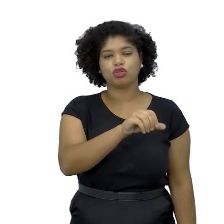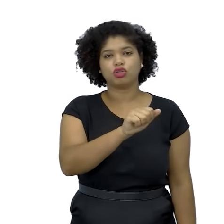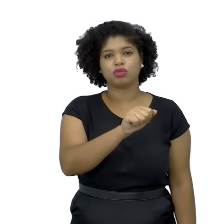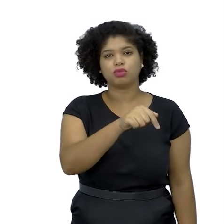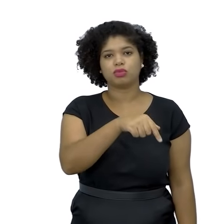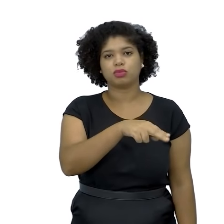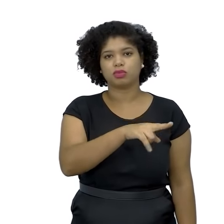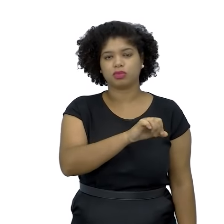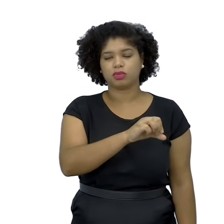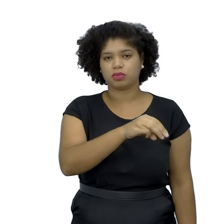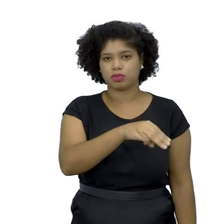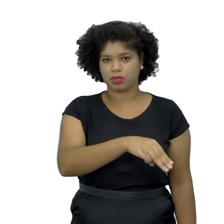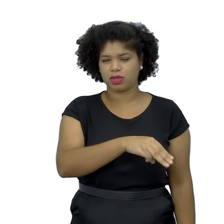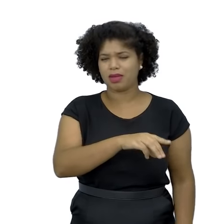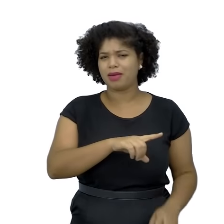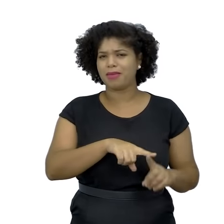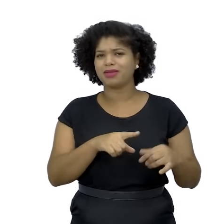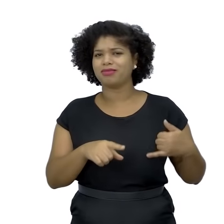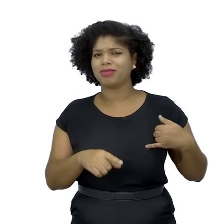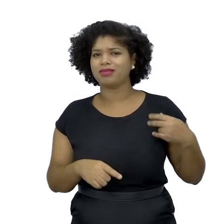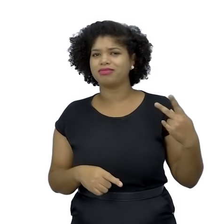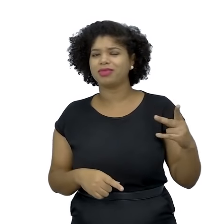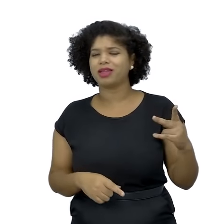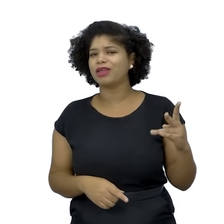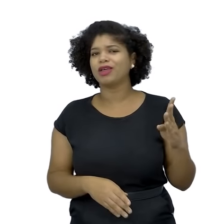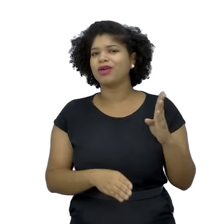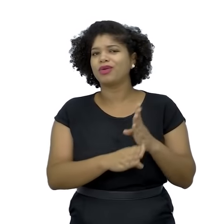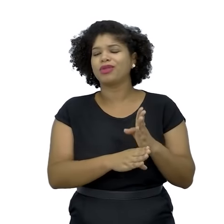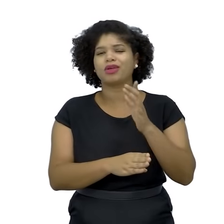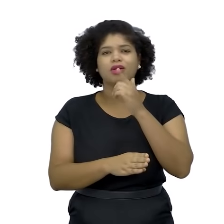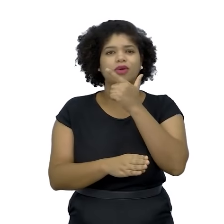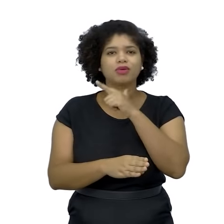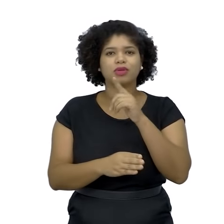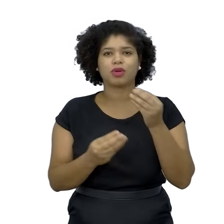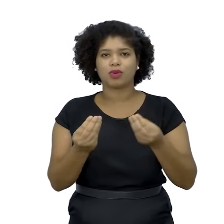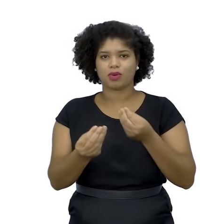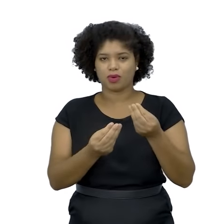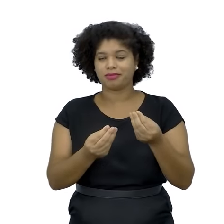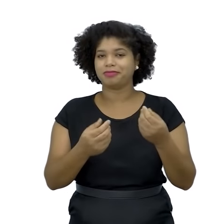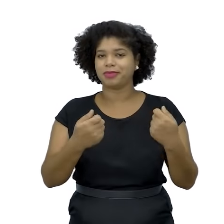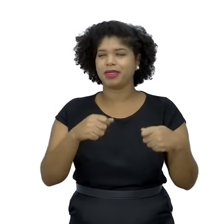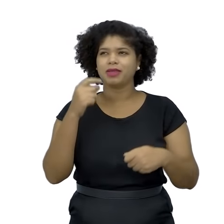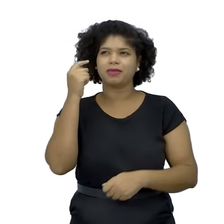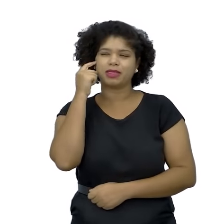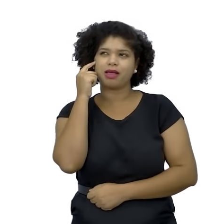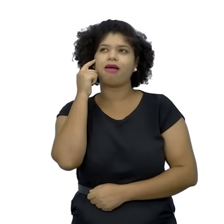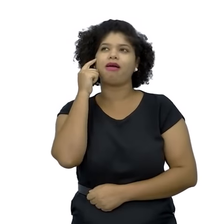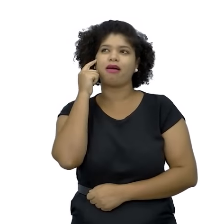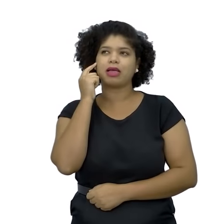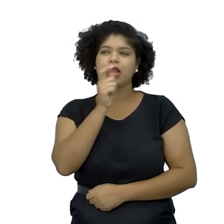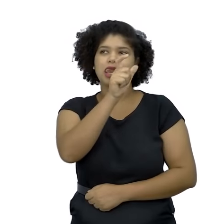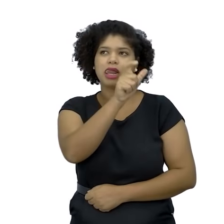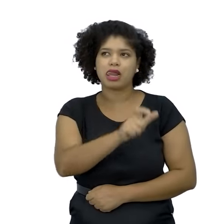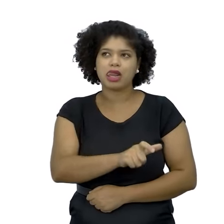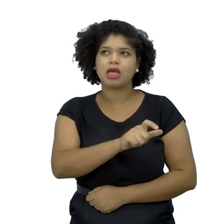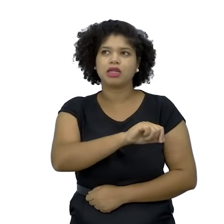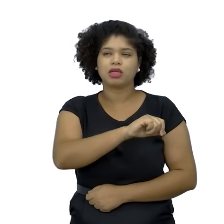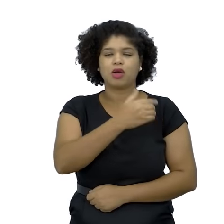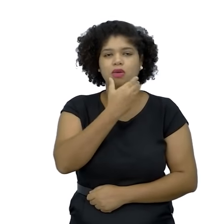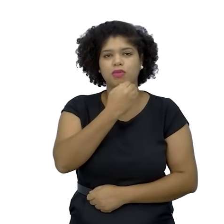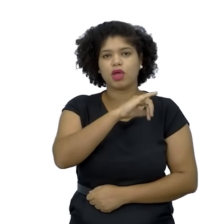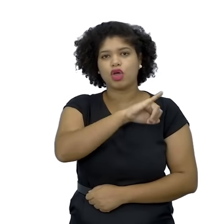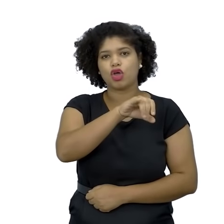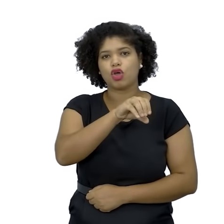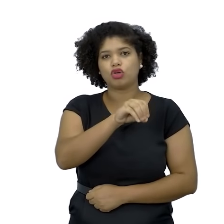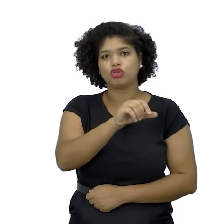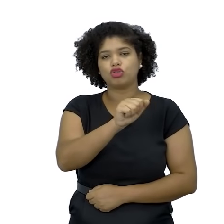de Joaquim, é preciso pensar inversamente. Ou seja, pensar, né, que Joaquim é